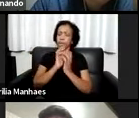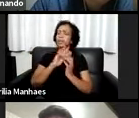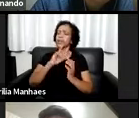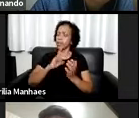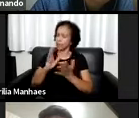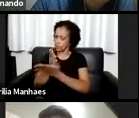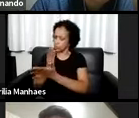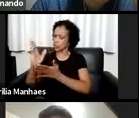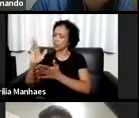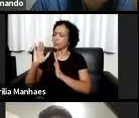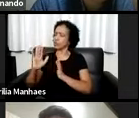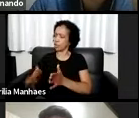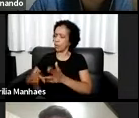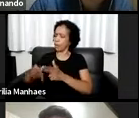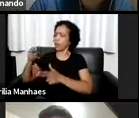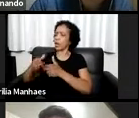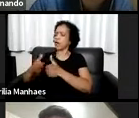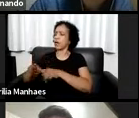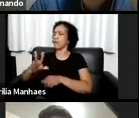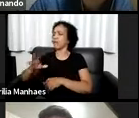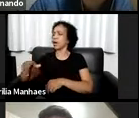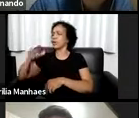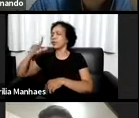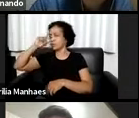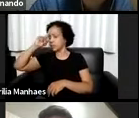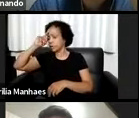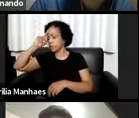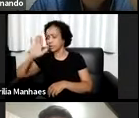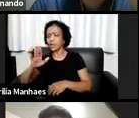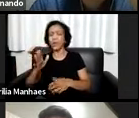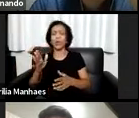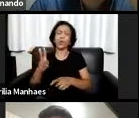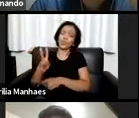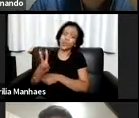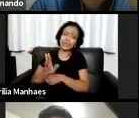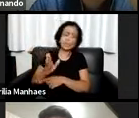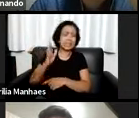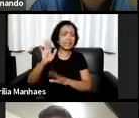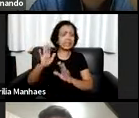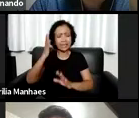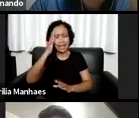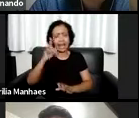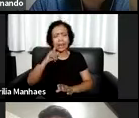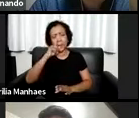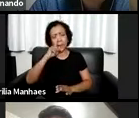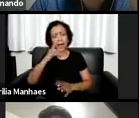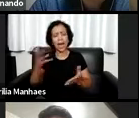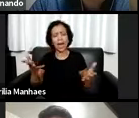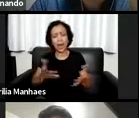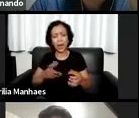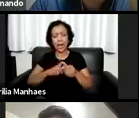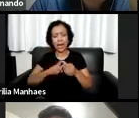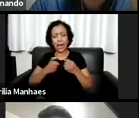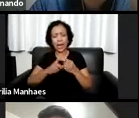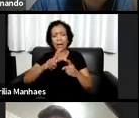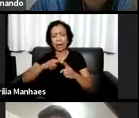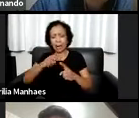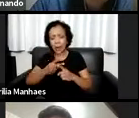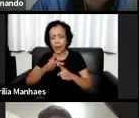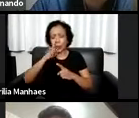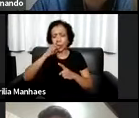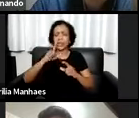a necessidade de cada uma. Os riscos são maiores. Assim, Pai, que possamos descansar nas